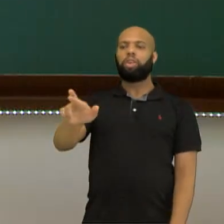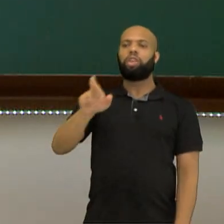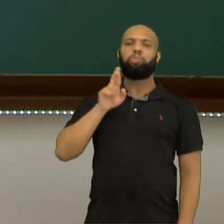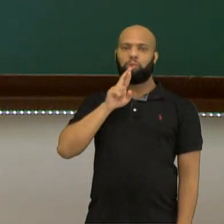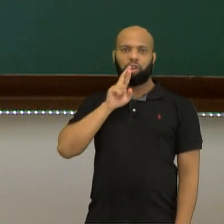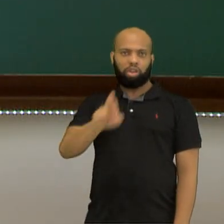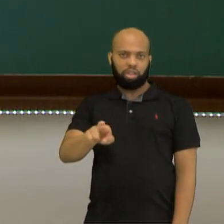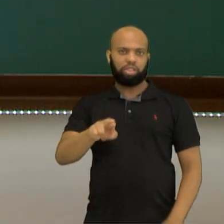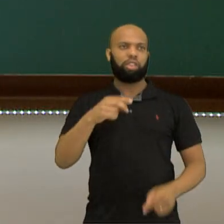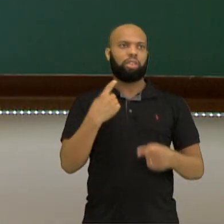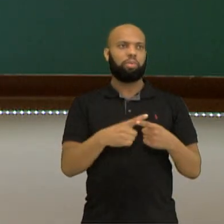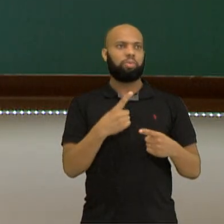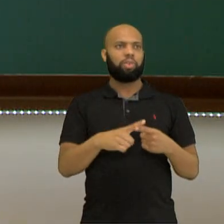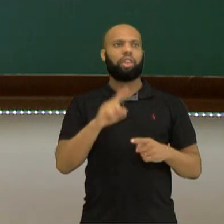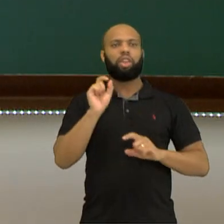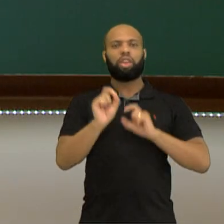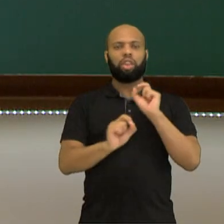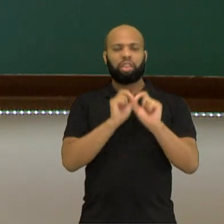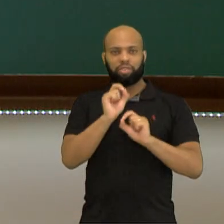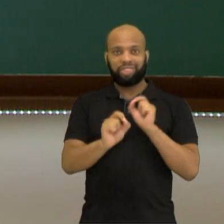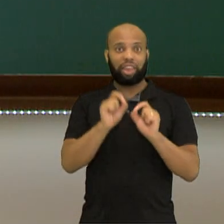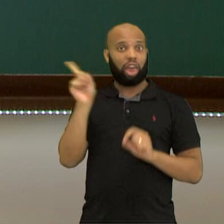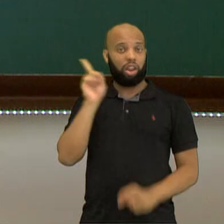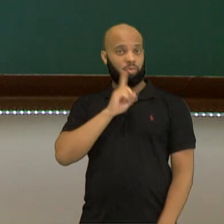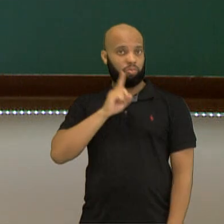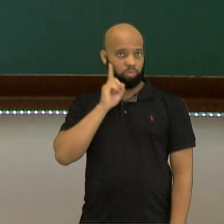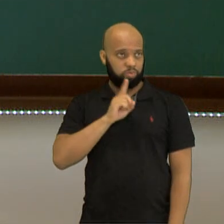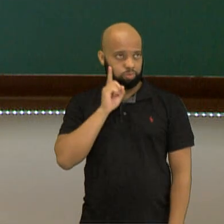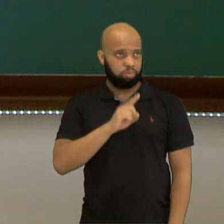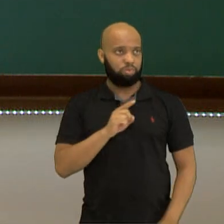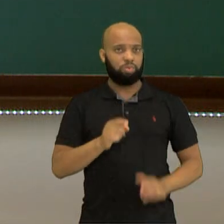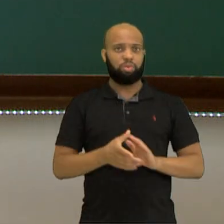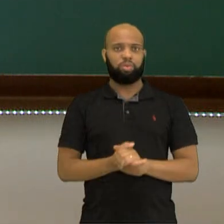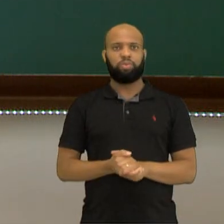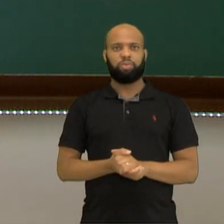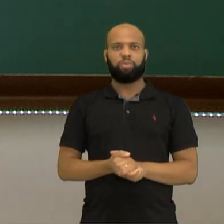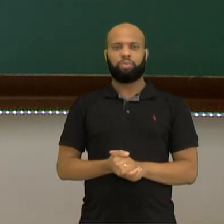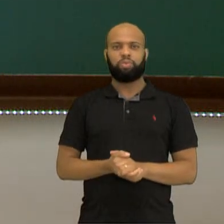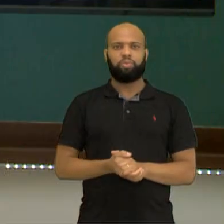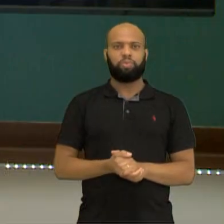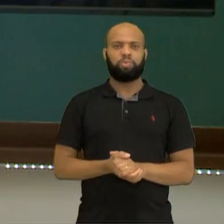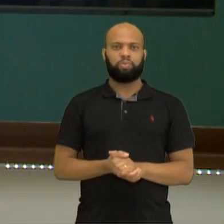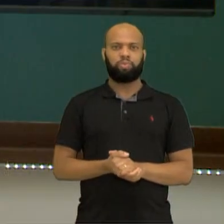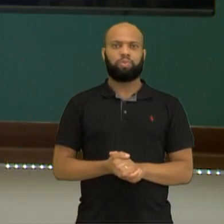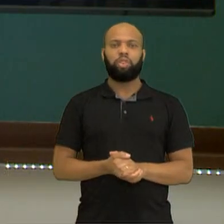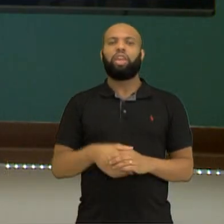No inglês nós chamamos de work song. Então imagine, oh Lord,